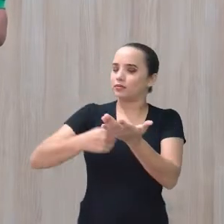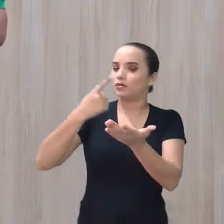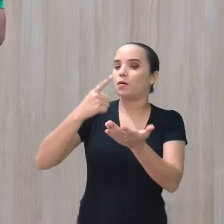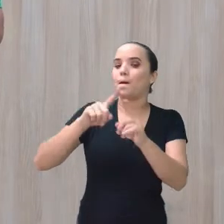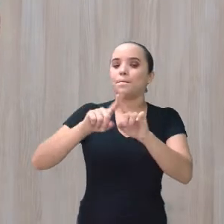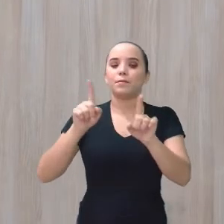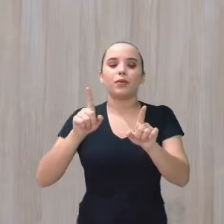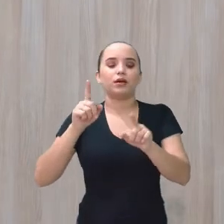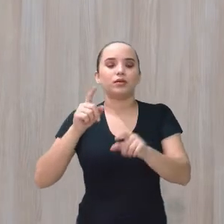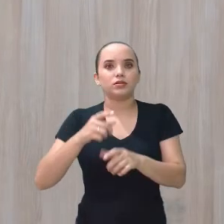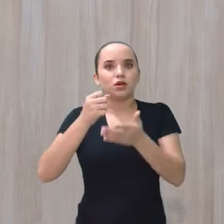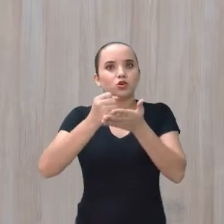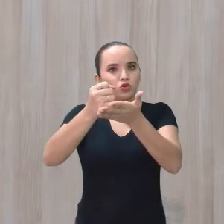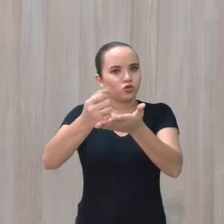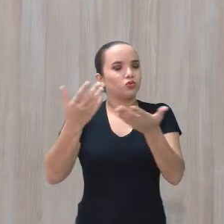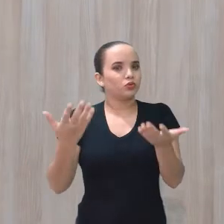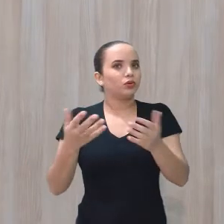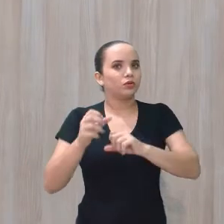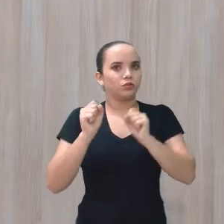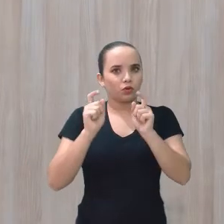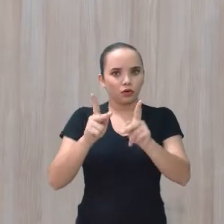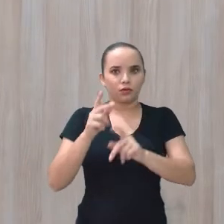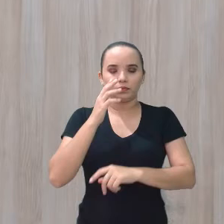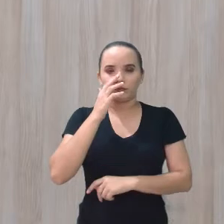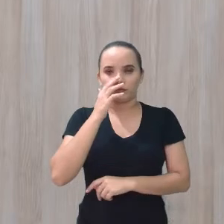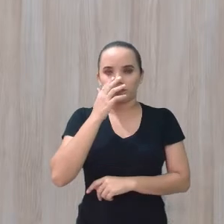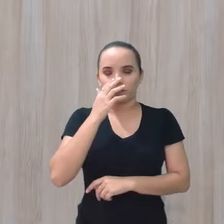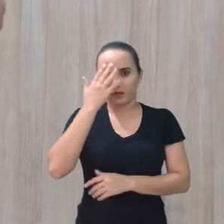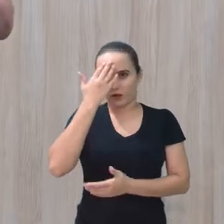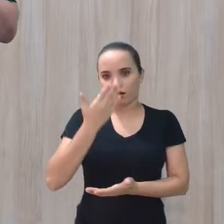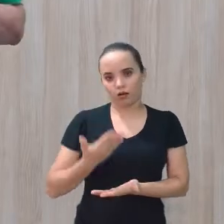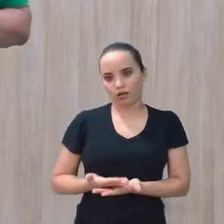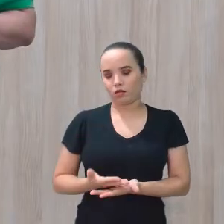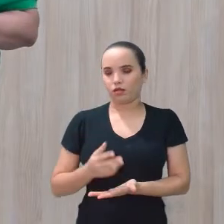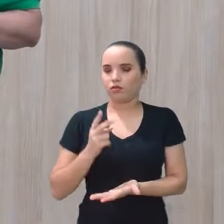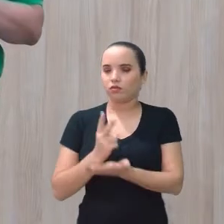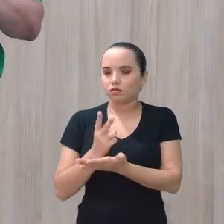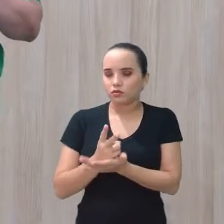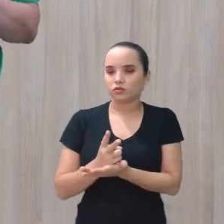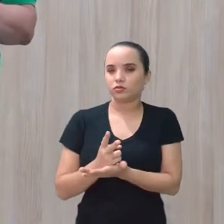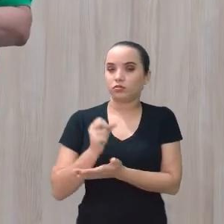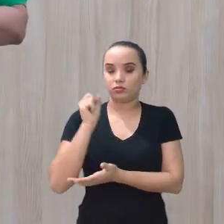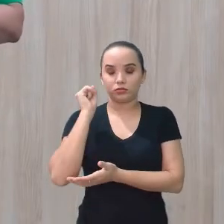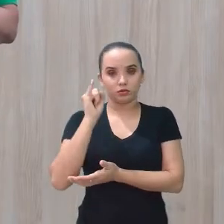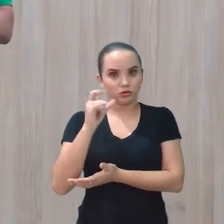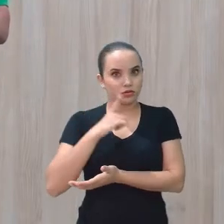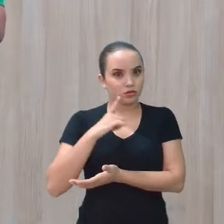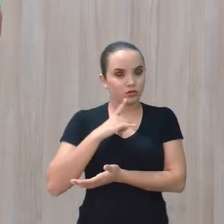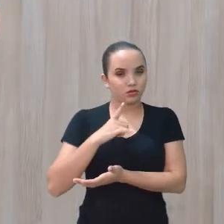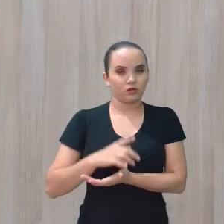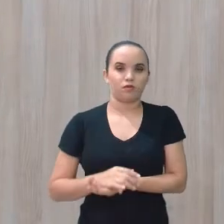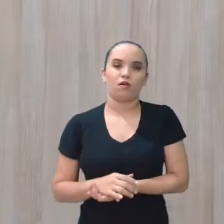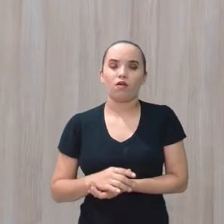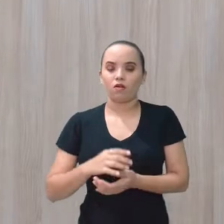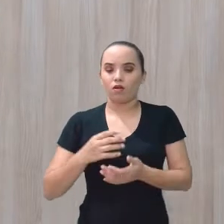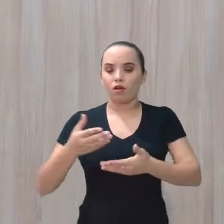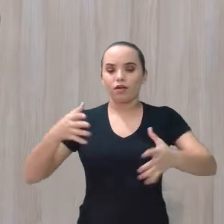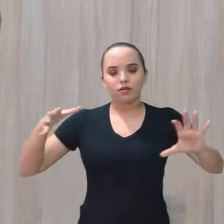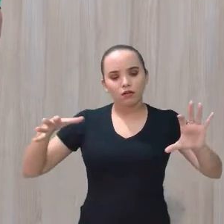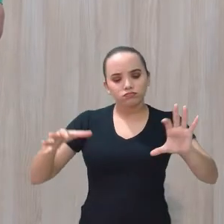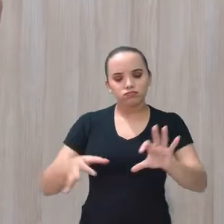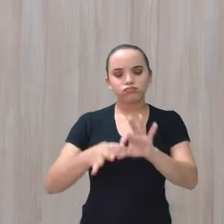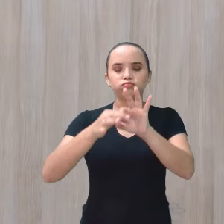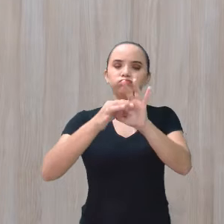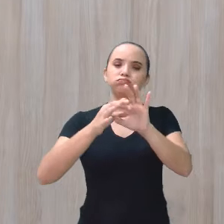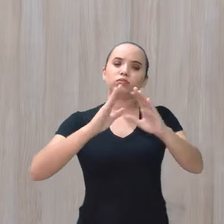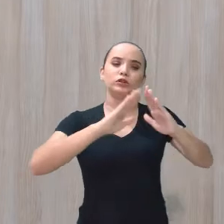facilita a vida desse aluno, por favor, tá? Eu acredito sempre nisso, que se estivermos em total conexão,